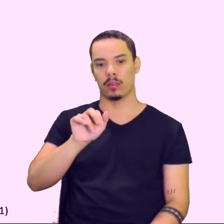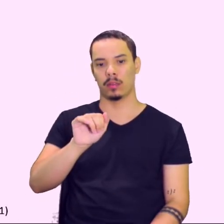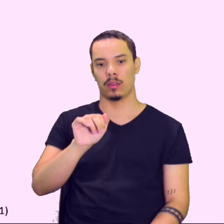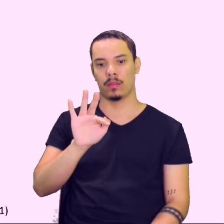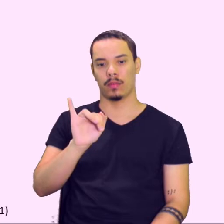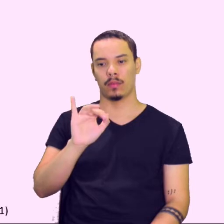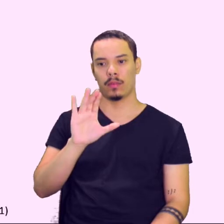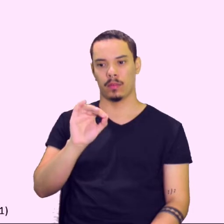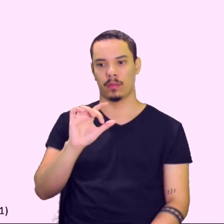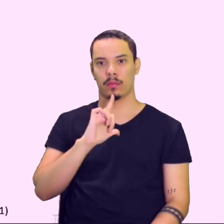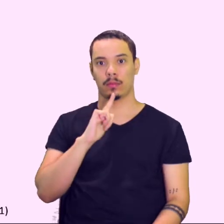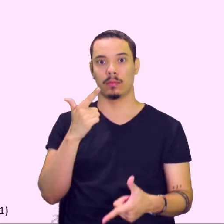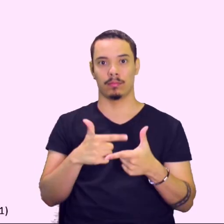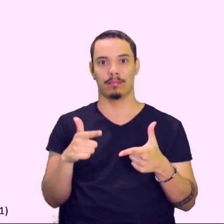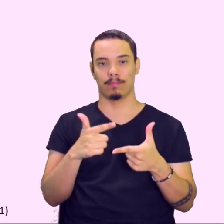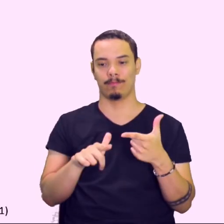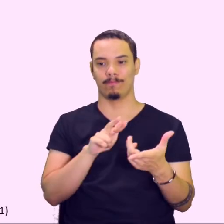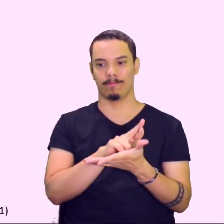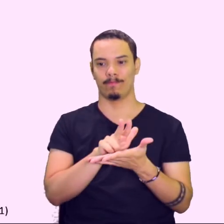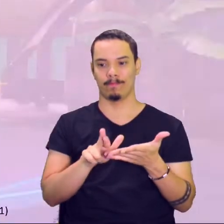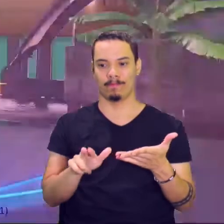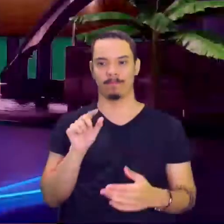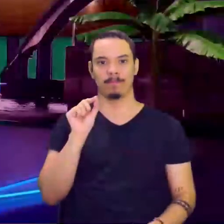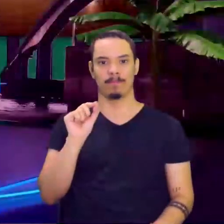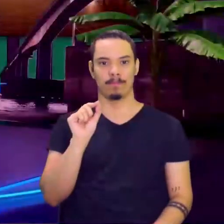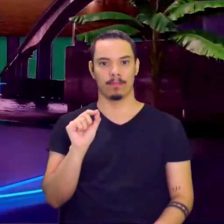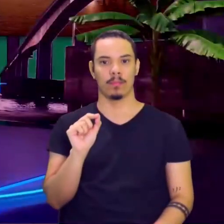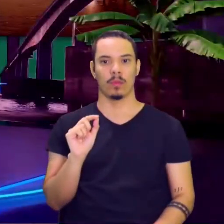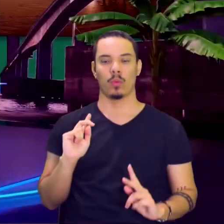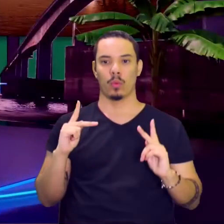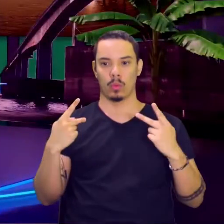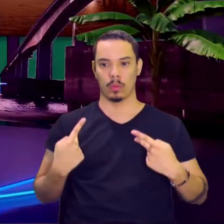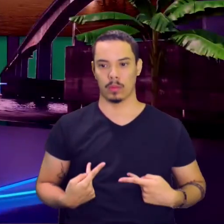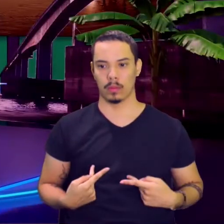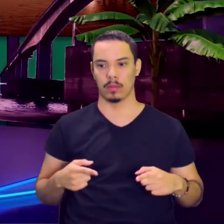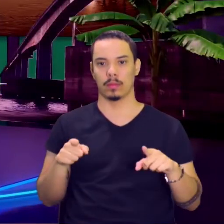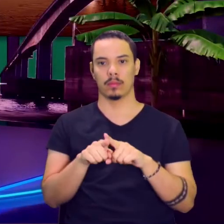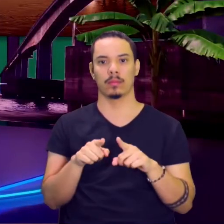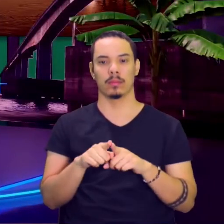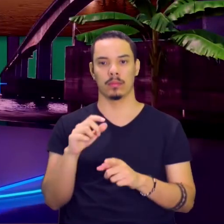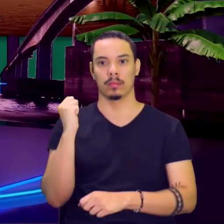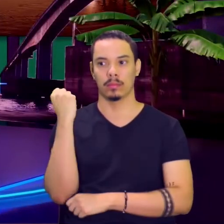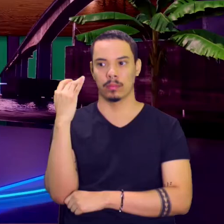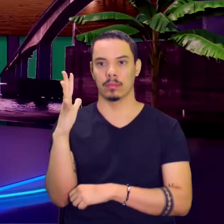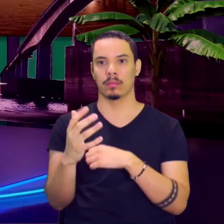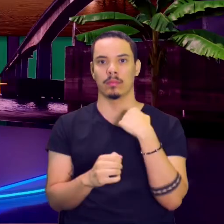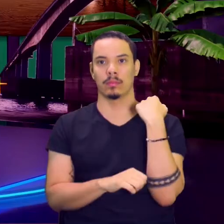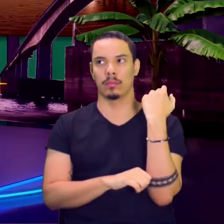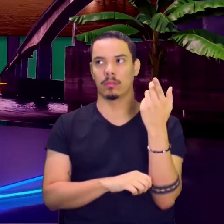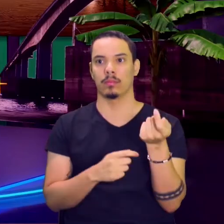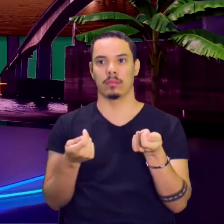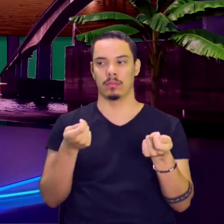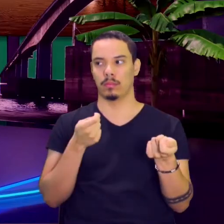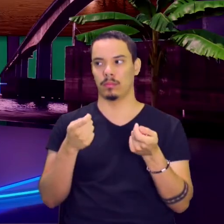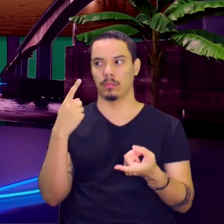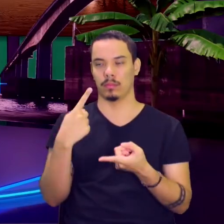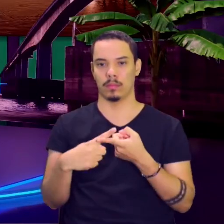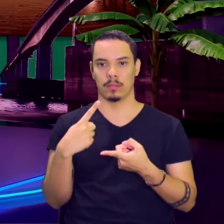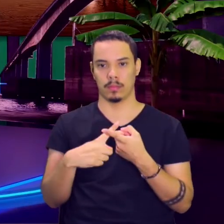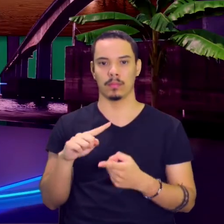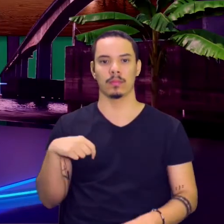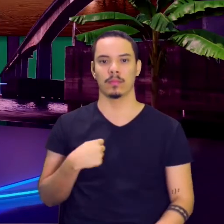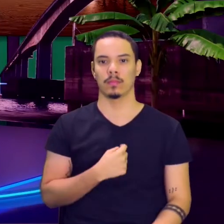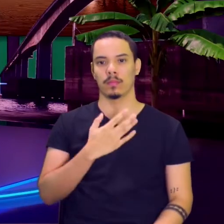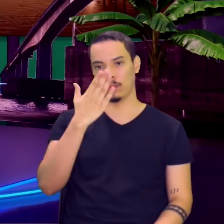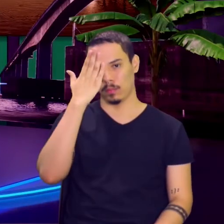né? Para a questão, vamos colocar, humana e também a questão ambiental. Ambiental e econômica. Econômica. Porque além de ser